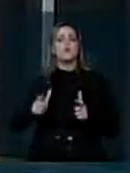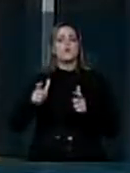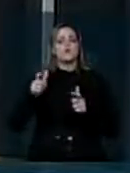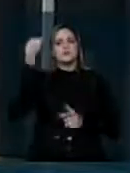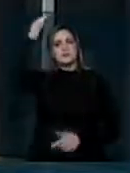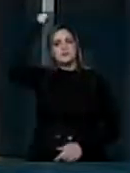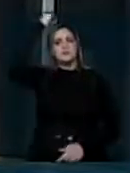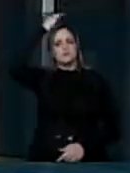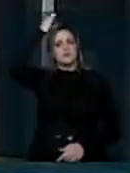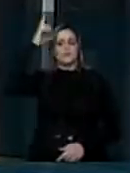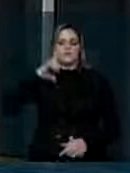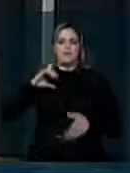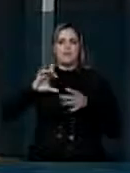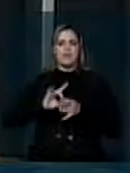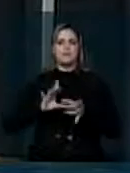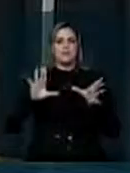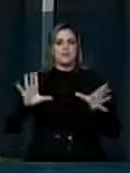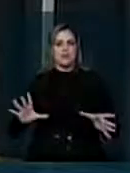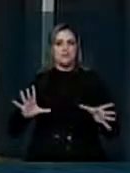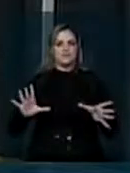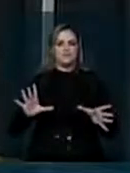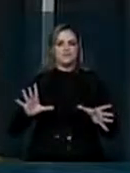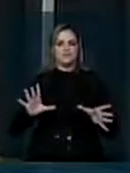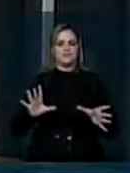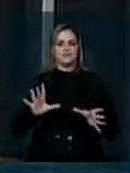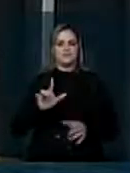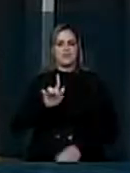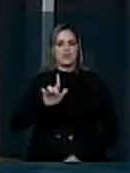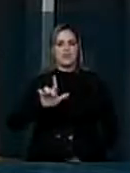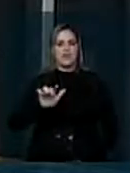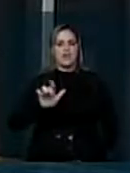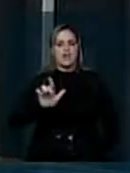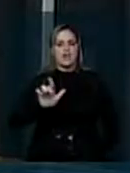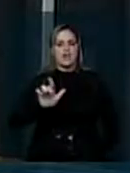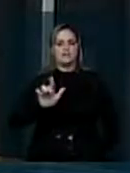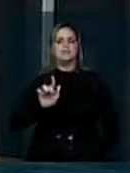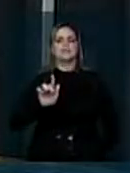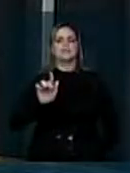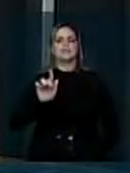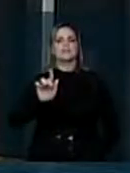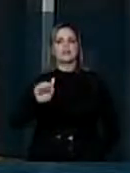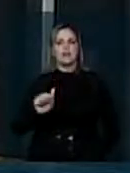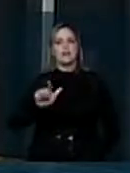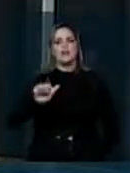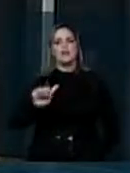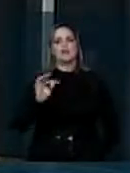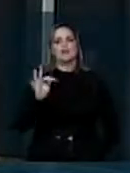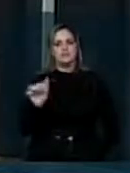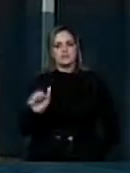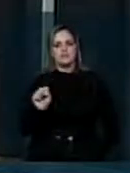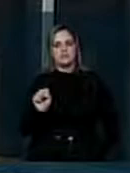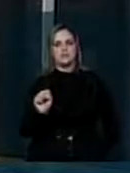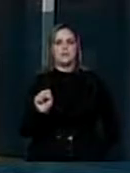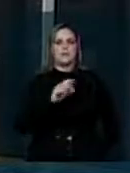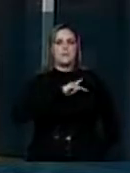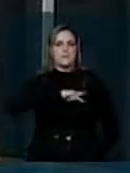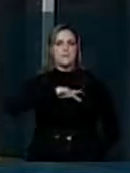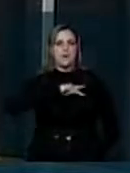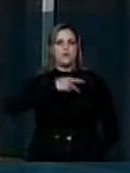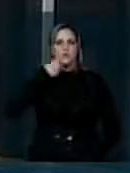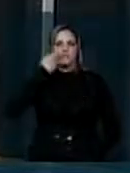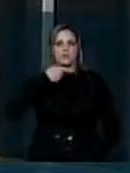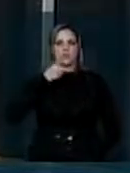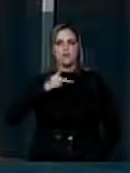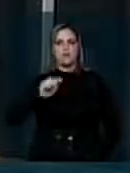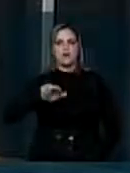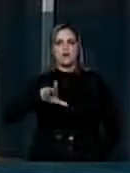está a liberdade. Gálatas, lá, grande São Paulo, que ele interpretou muito bem, e viveu essa liberdade